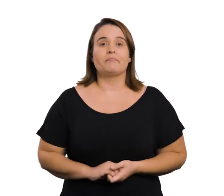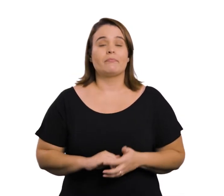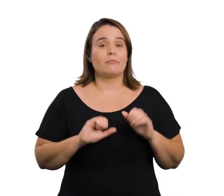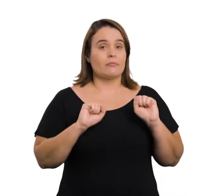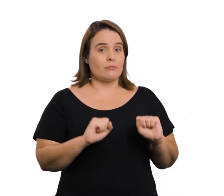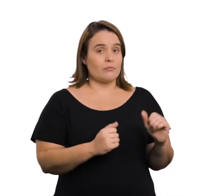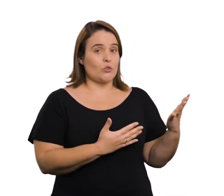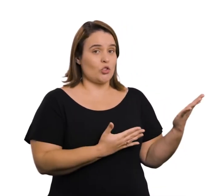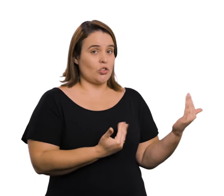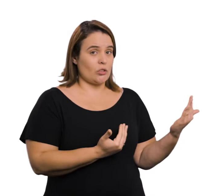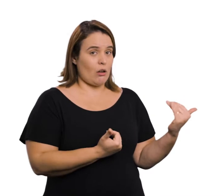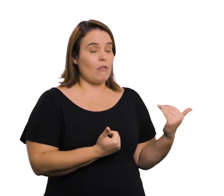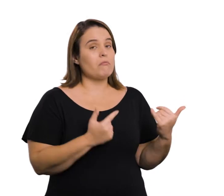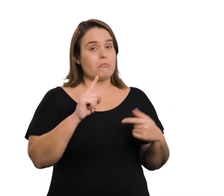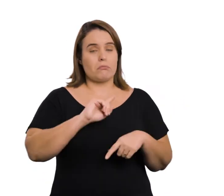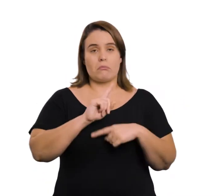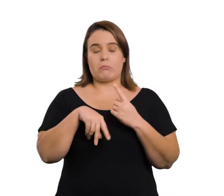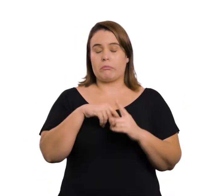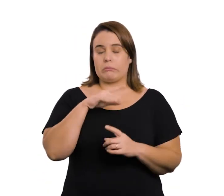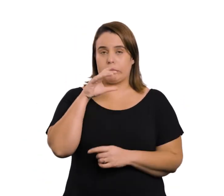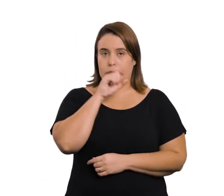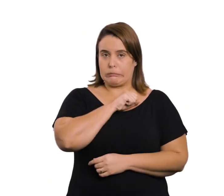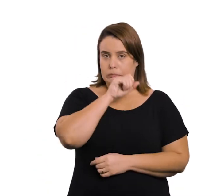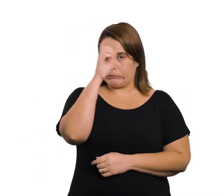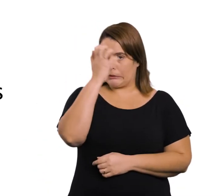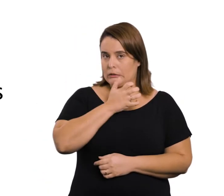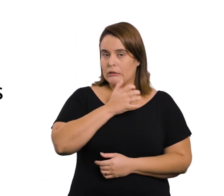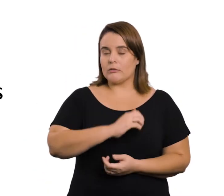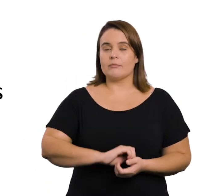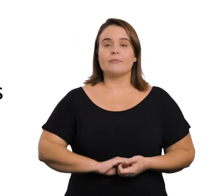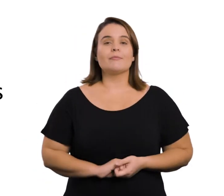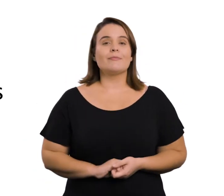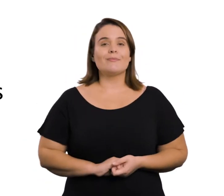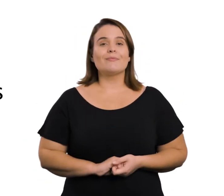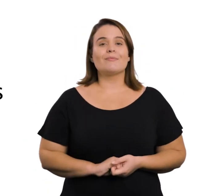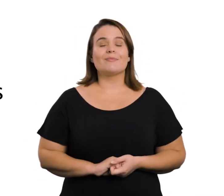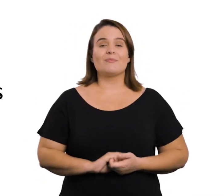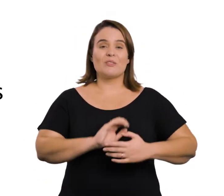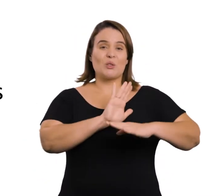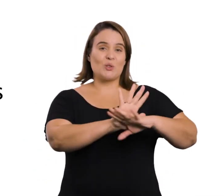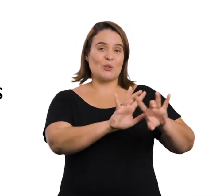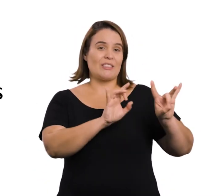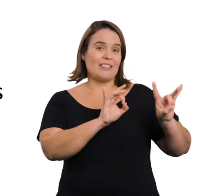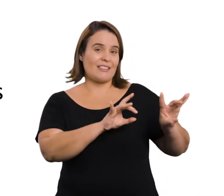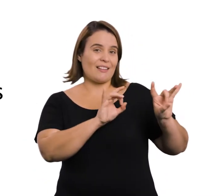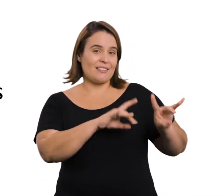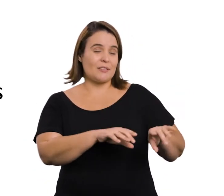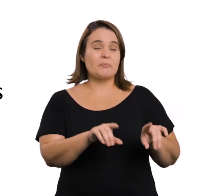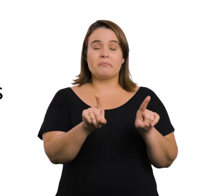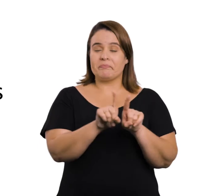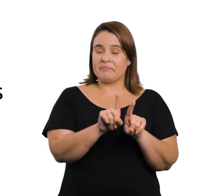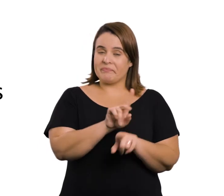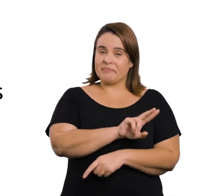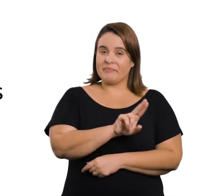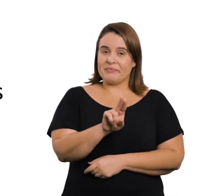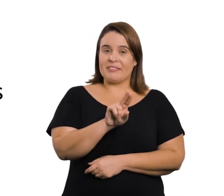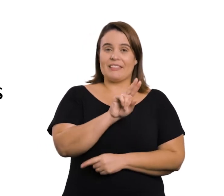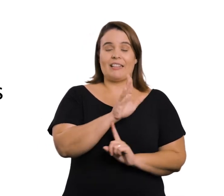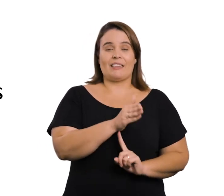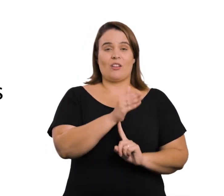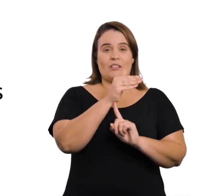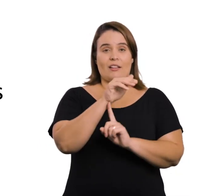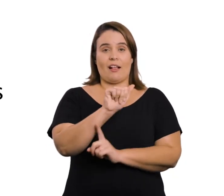ocorrer em pessoas mais jovens e a evolução é mais grave. Ajudas técnicas. As também